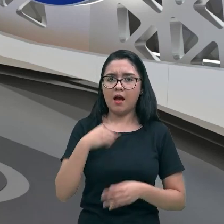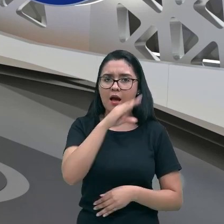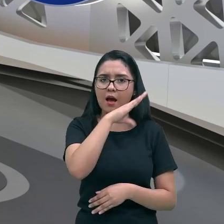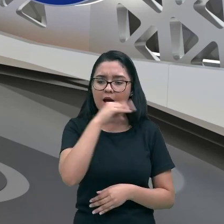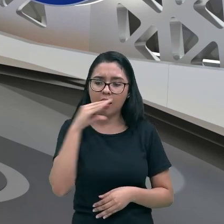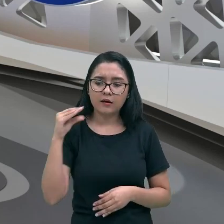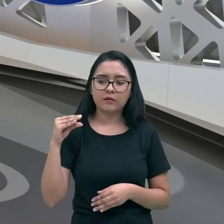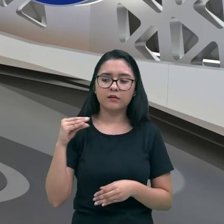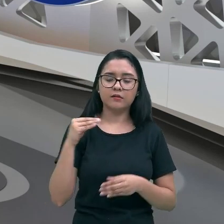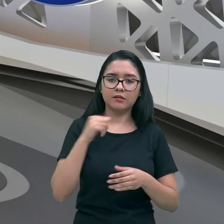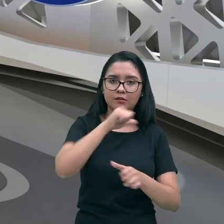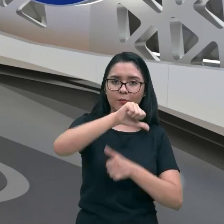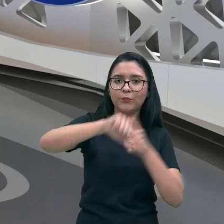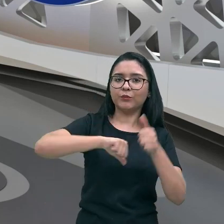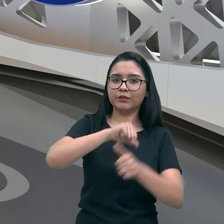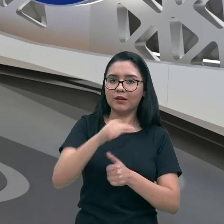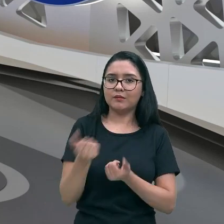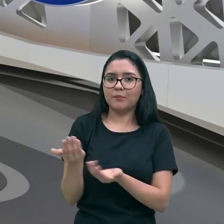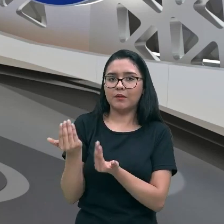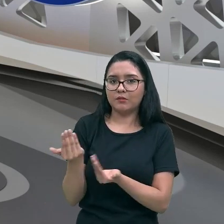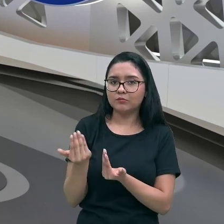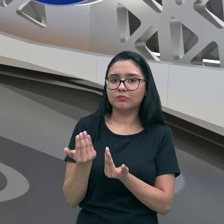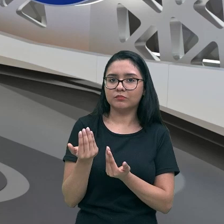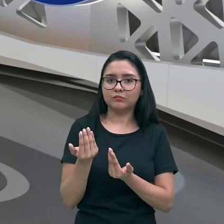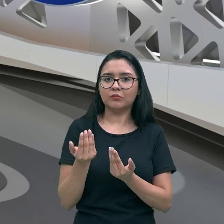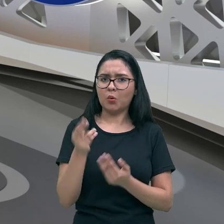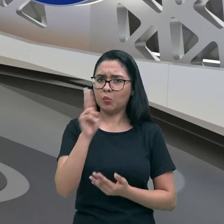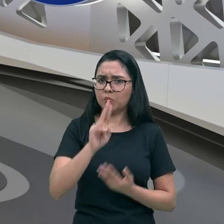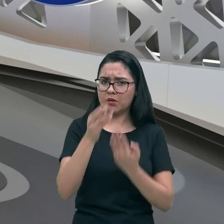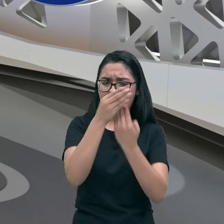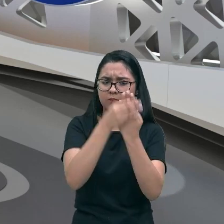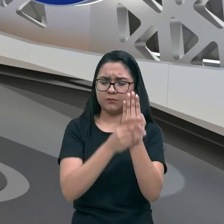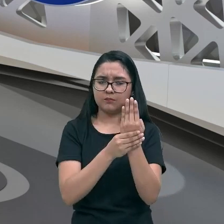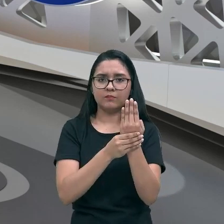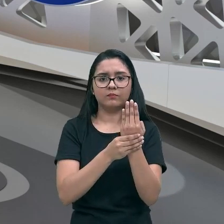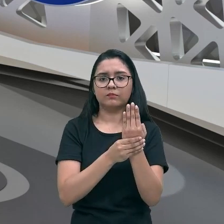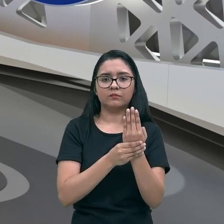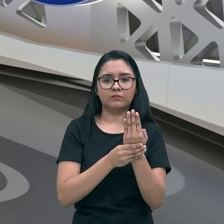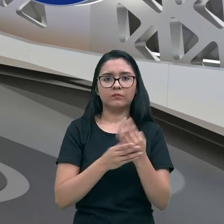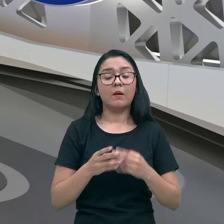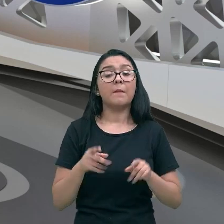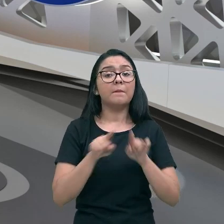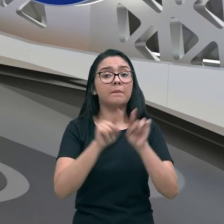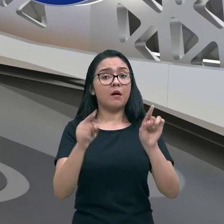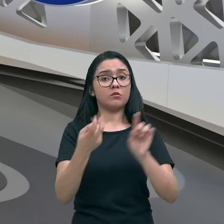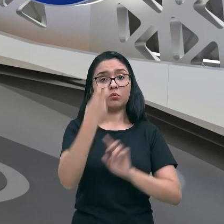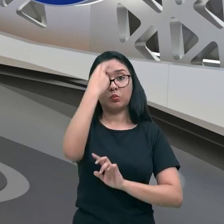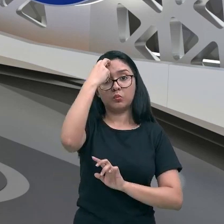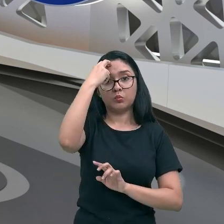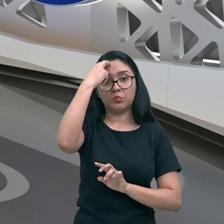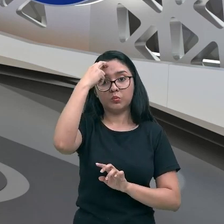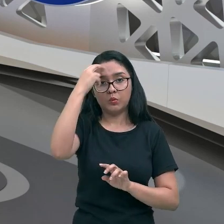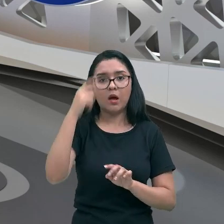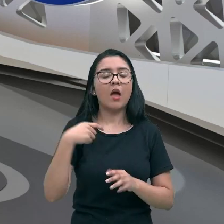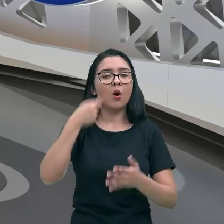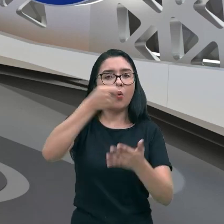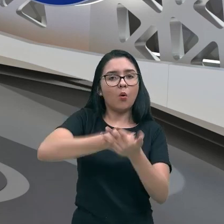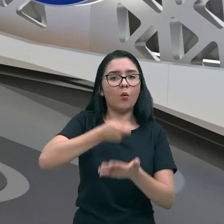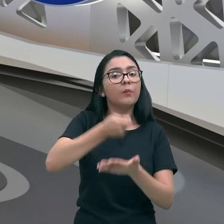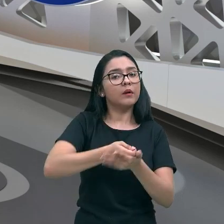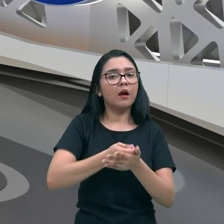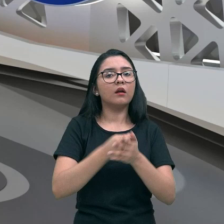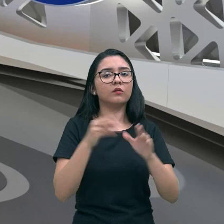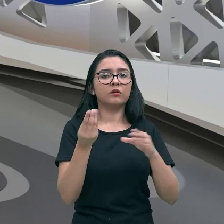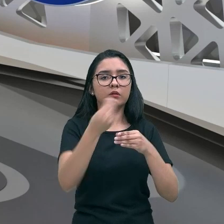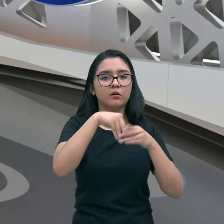estão passando já para a adolescência, passar por esse tipo de situação, mas culturalmente é exigido dentro das